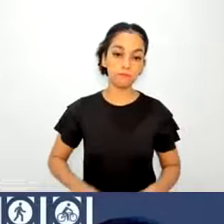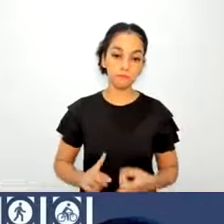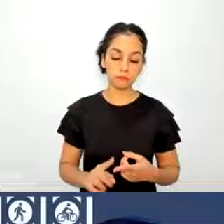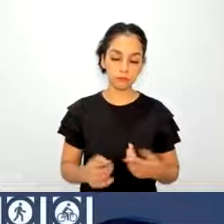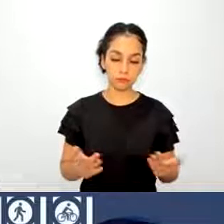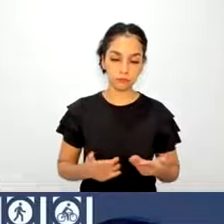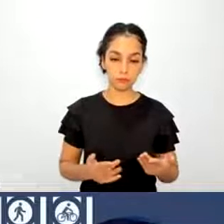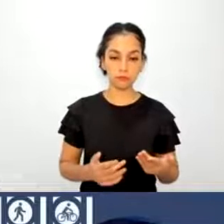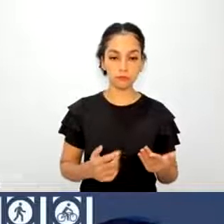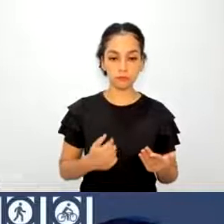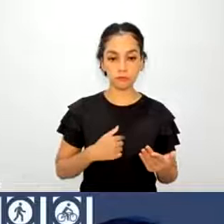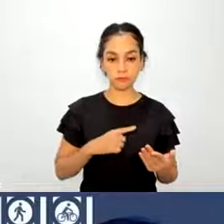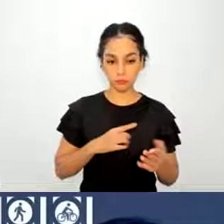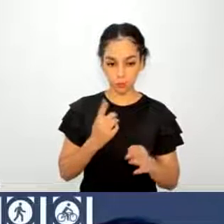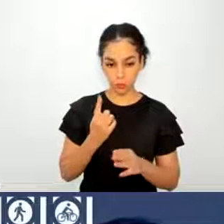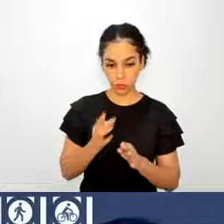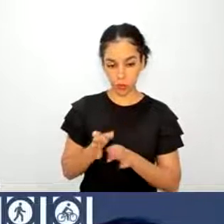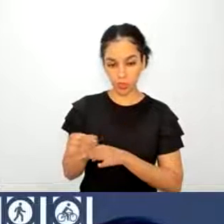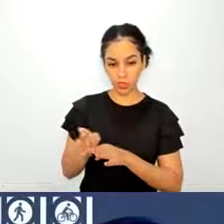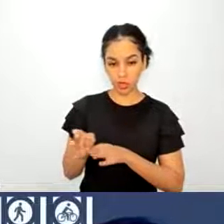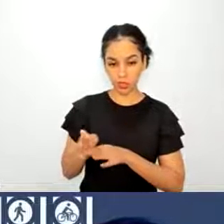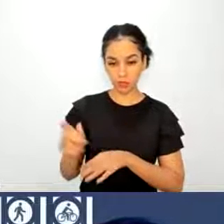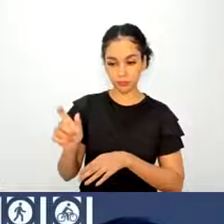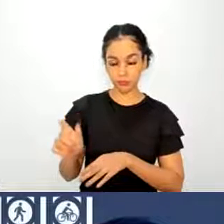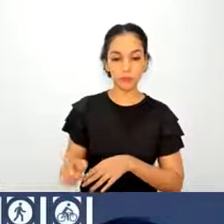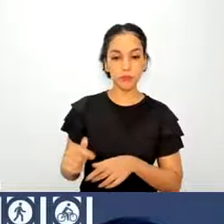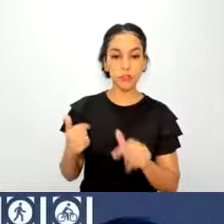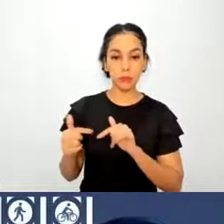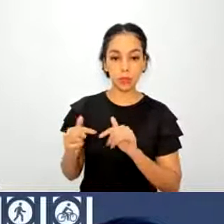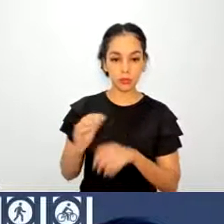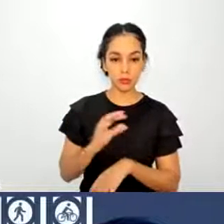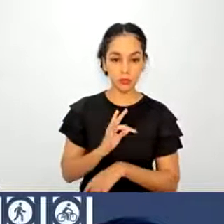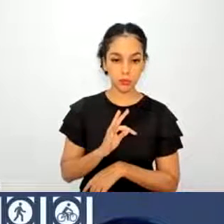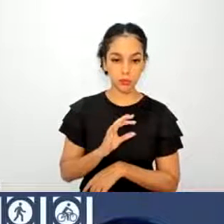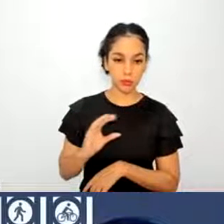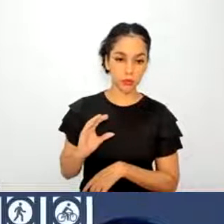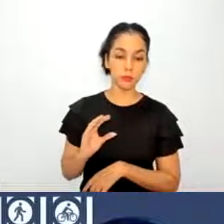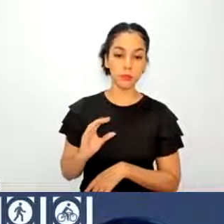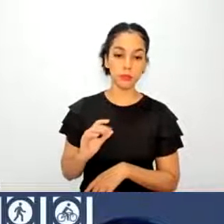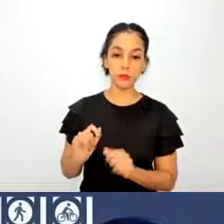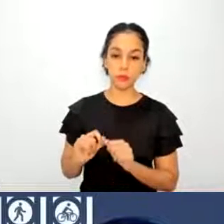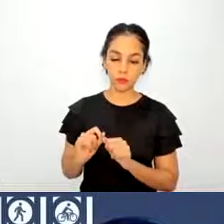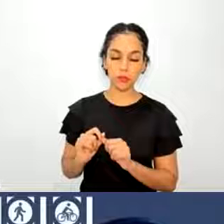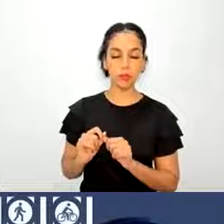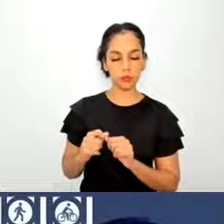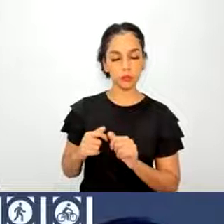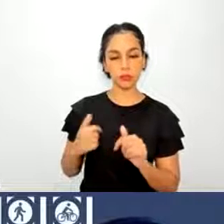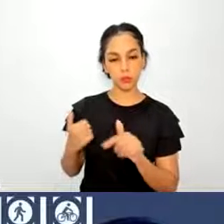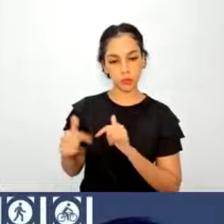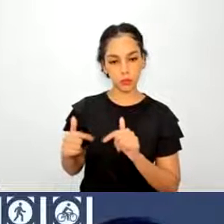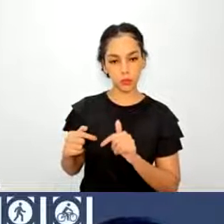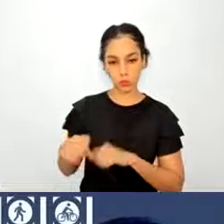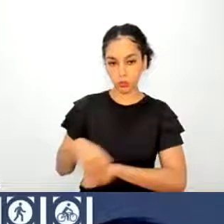tem uma orientanda minha de trabalho final, que está fazendo uma ação numa rua aqui no